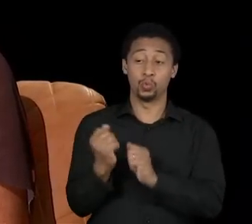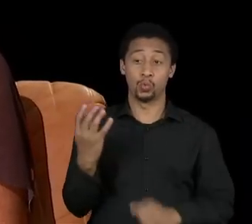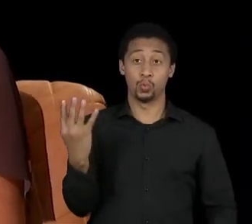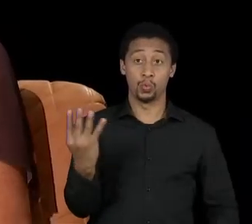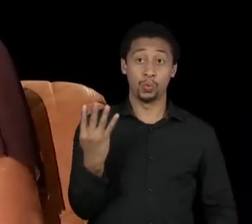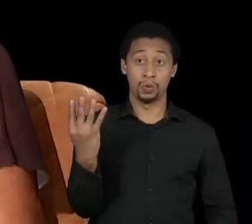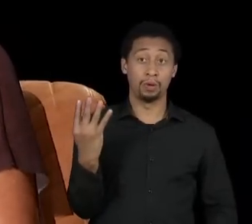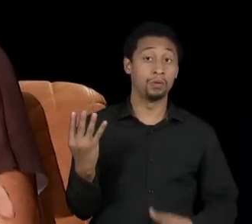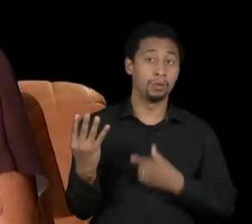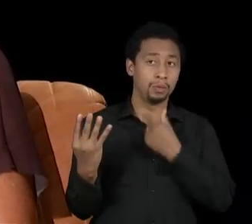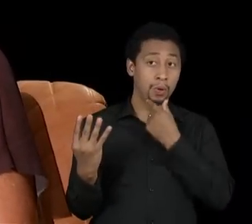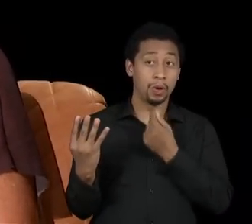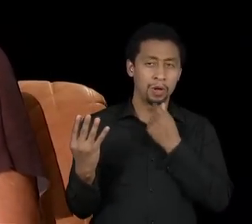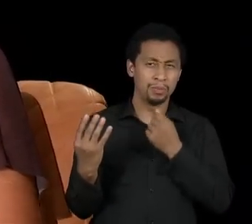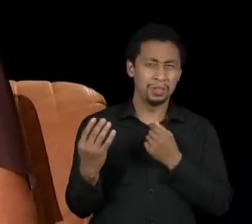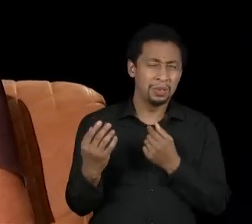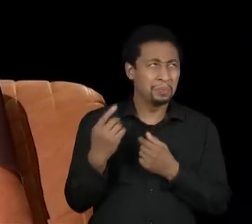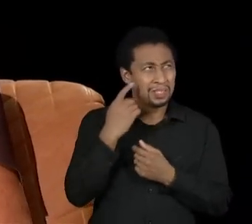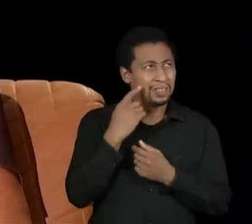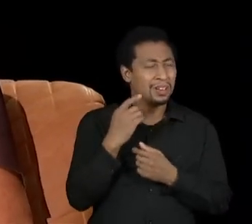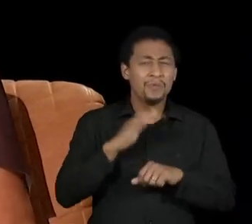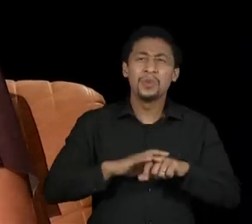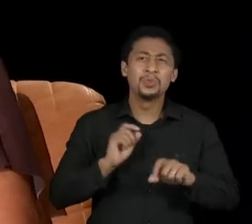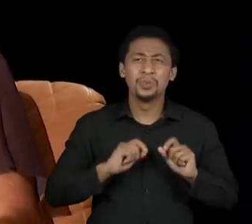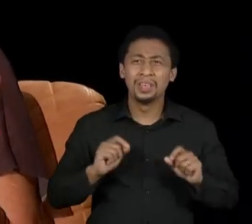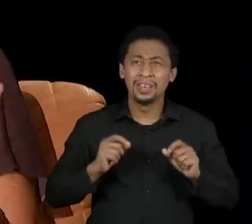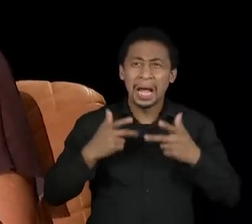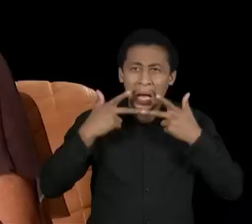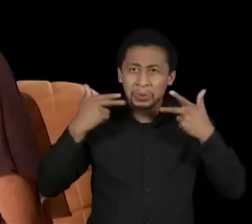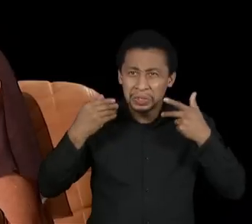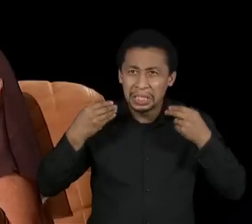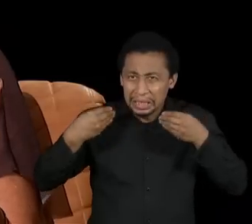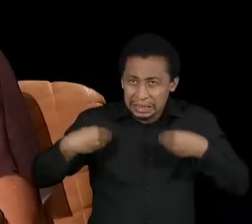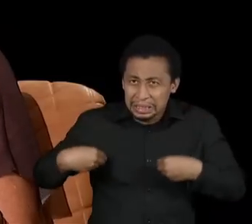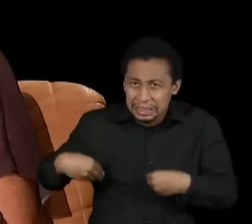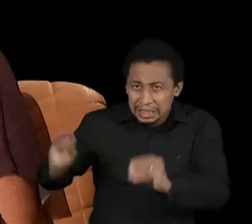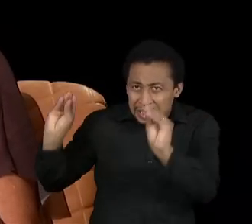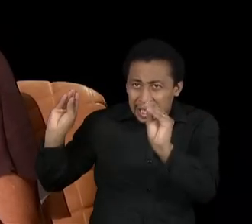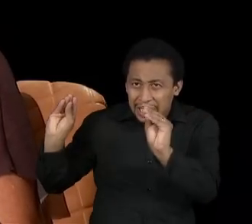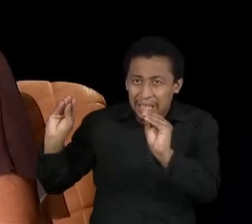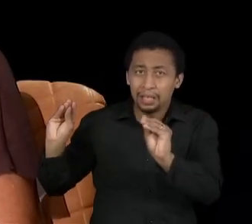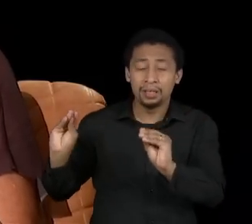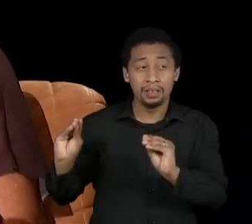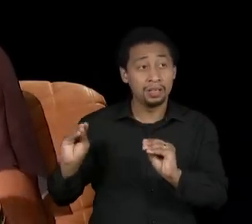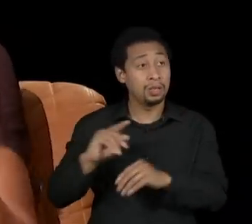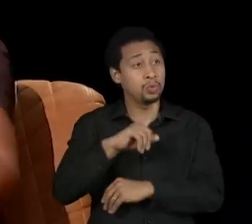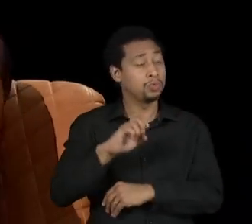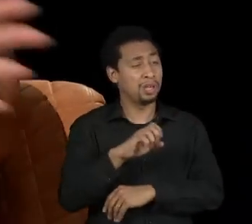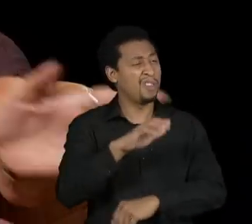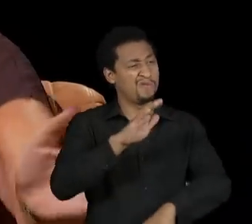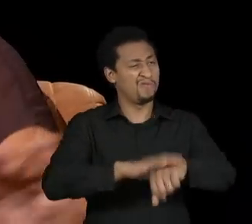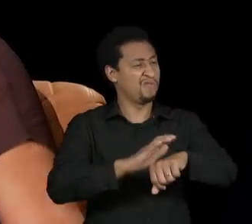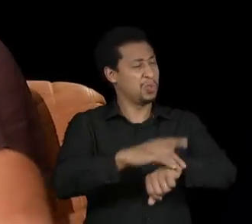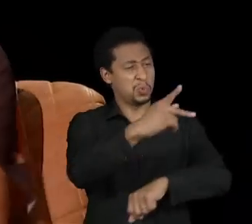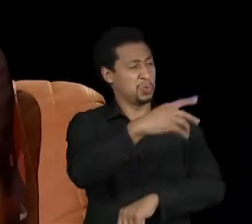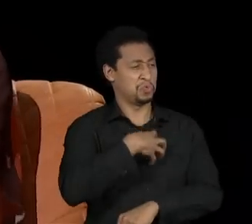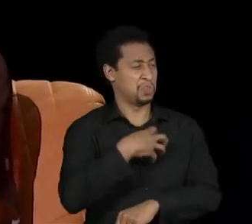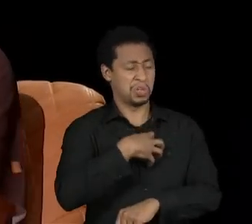faço? Tiro a calcinha? Não tiro a calcinha? Aí o Zé olhou para mim e falou assim, faz o que você achar na